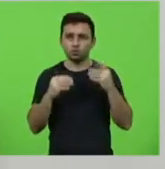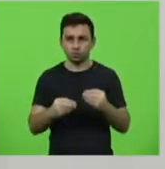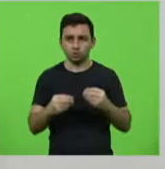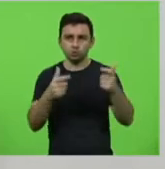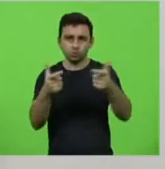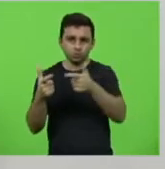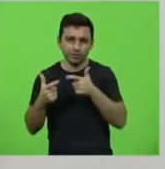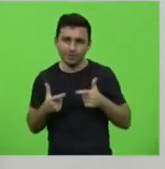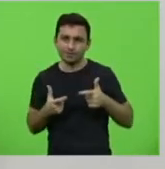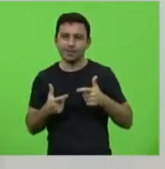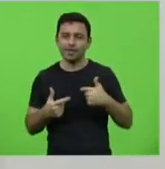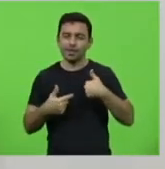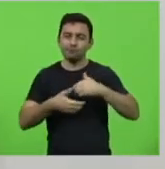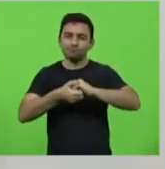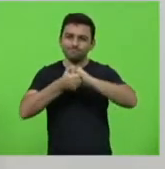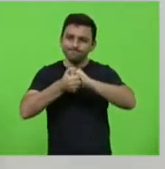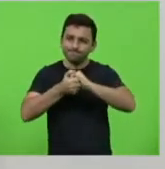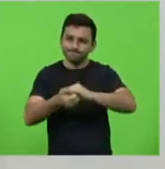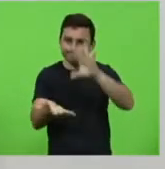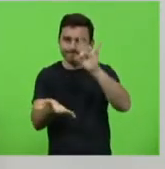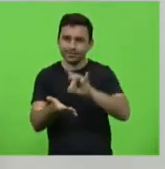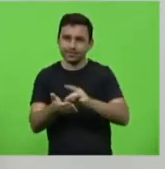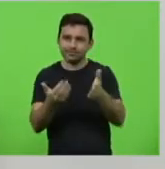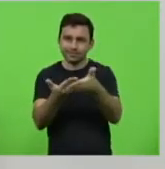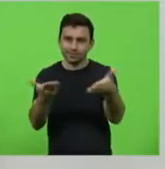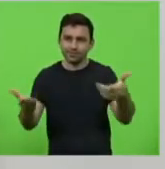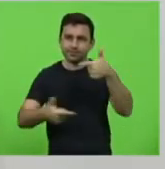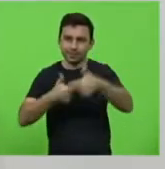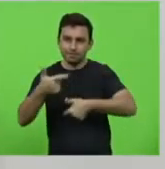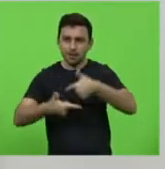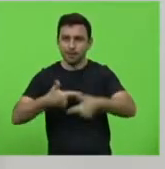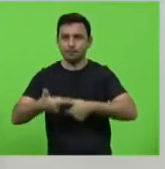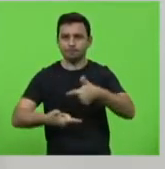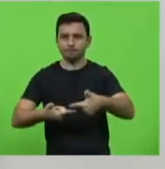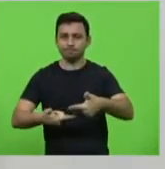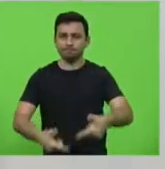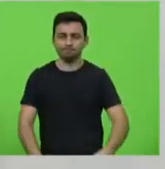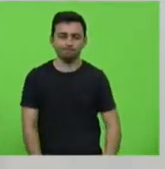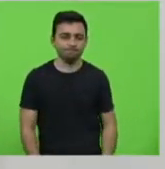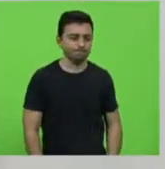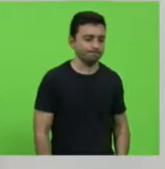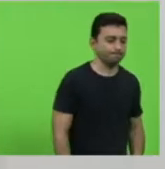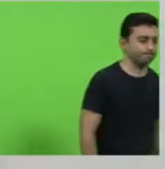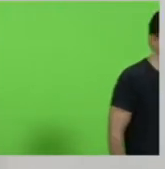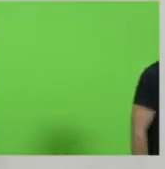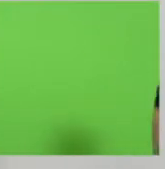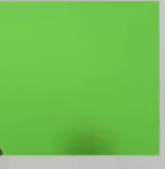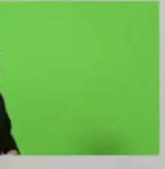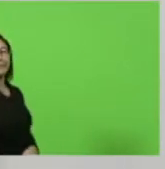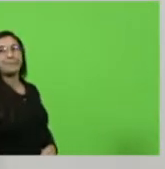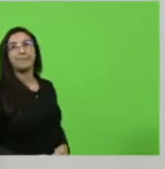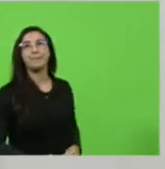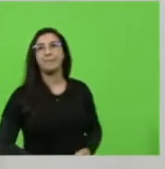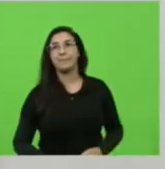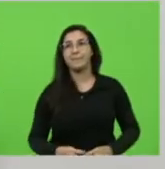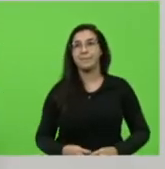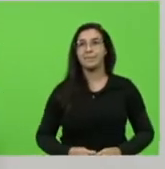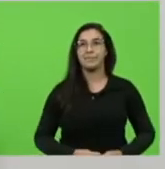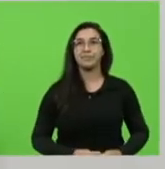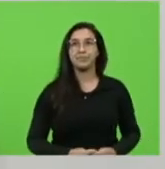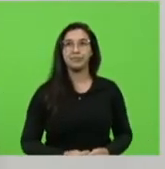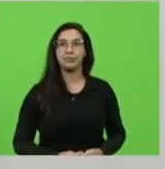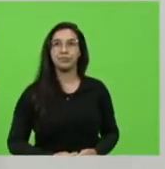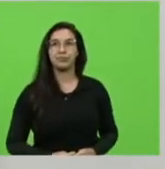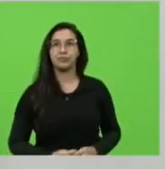os meus sinceros cumprimentos ao trabalho que vem sendo feito do Comando-Geral da PM, e que, diga-se de